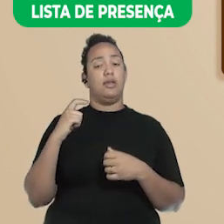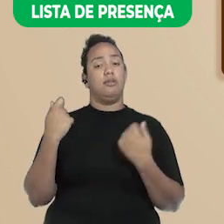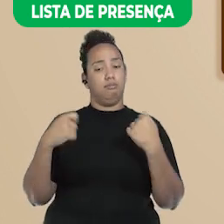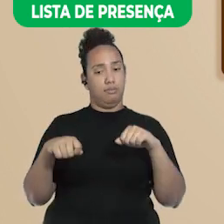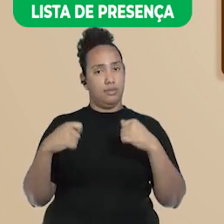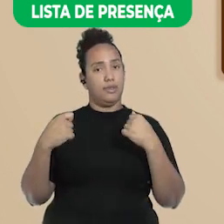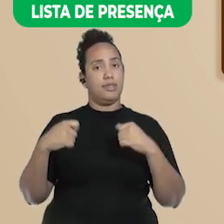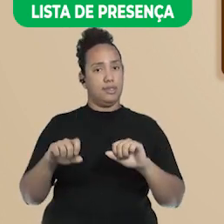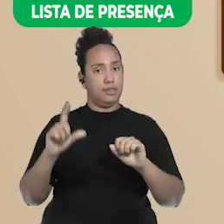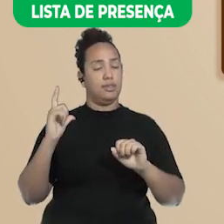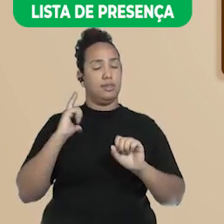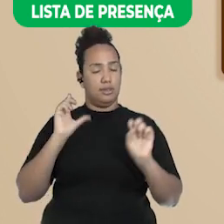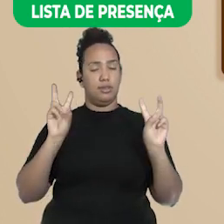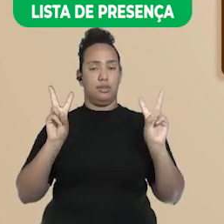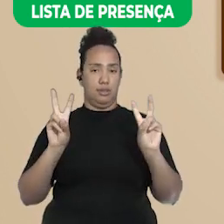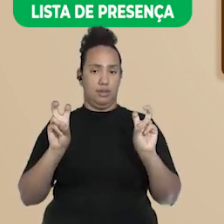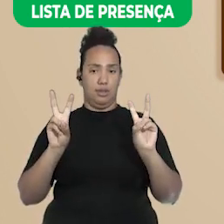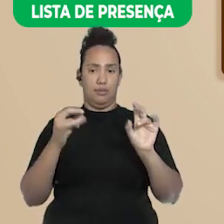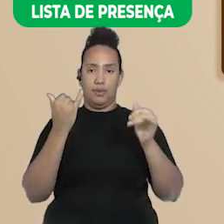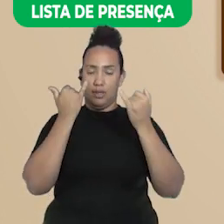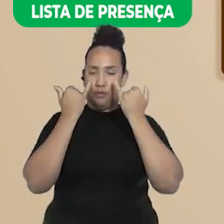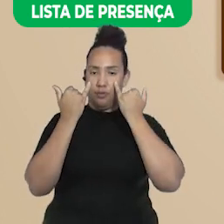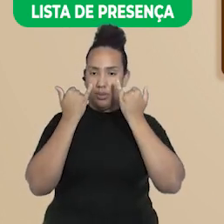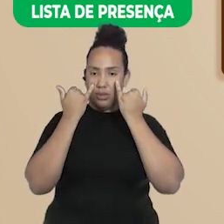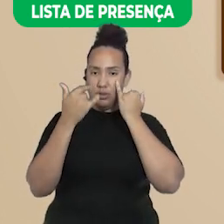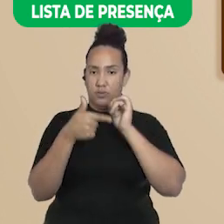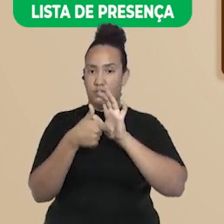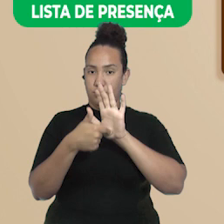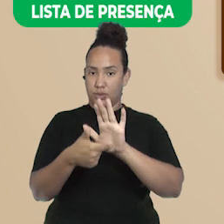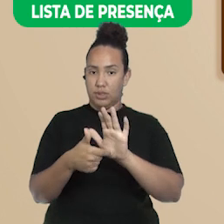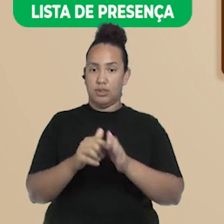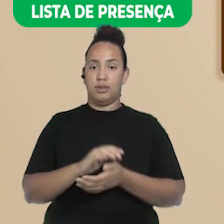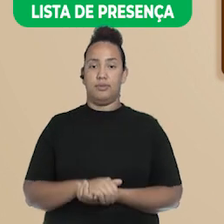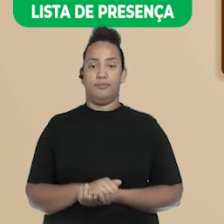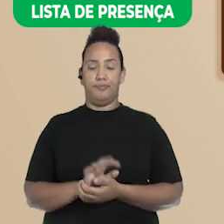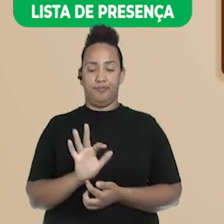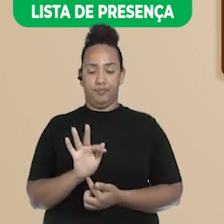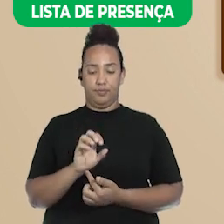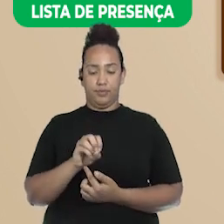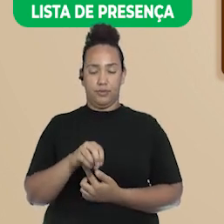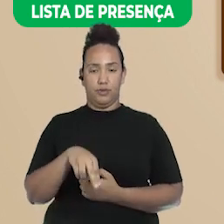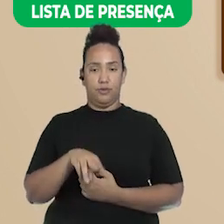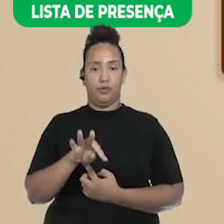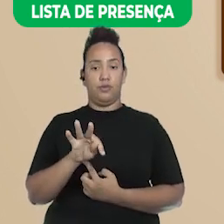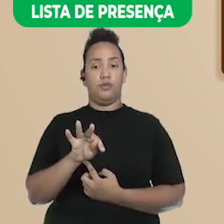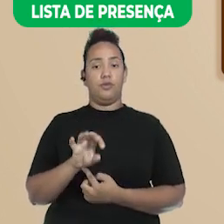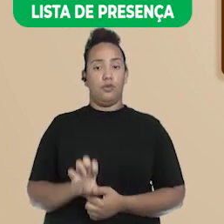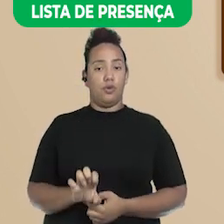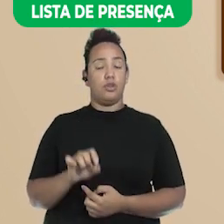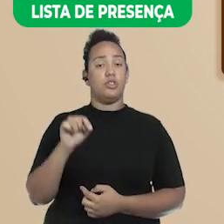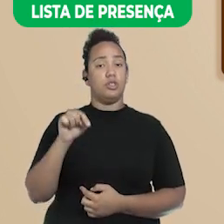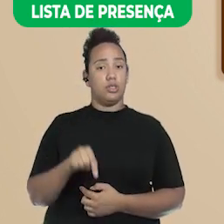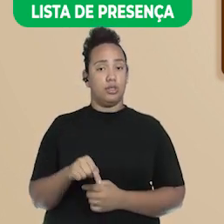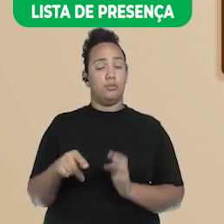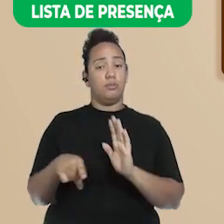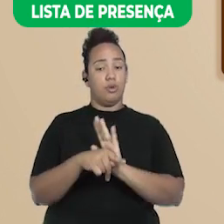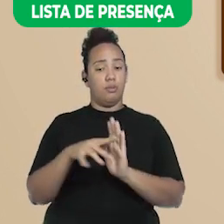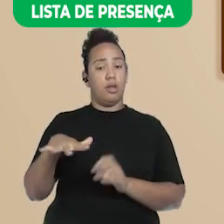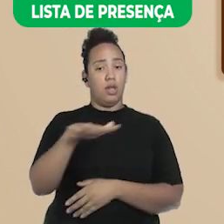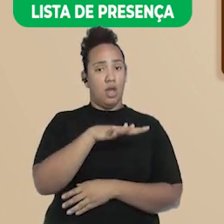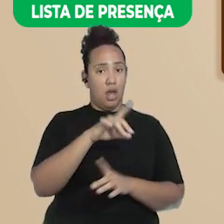da informação que será apresentada. A fonte. Muitos gráficos, sobretudo os da área de